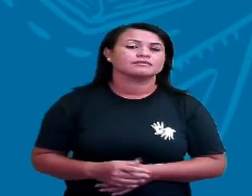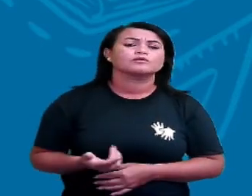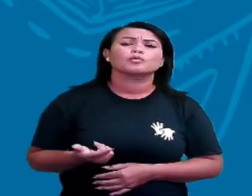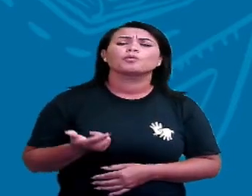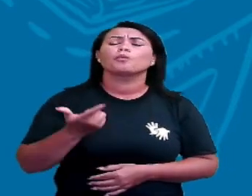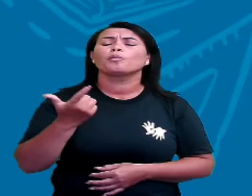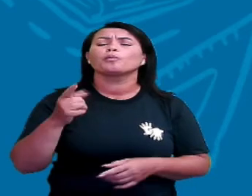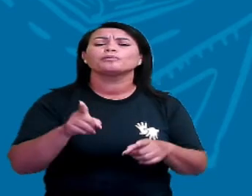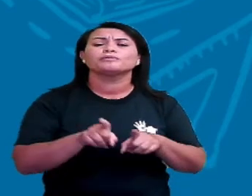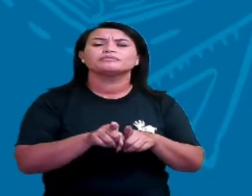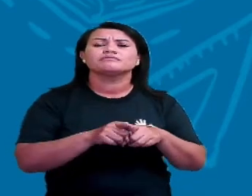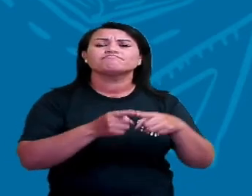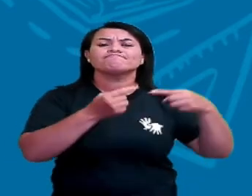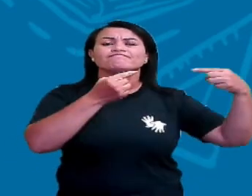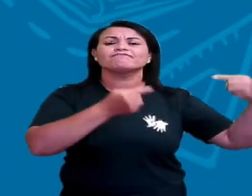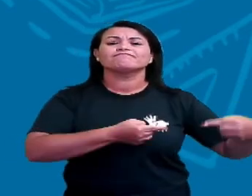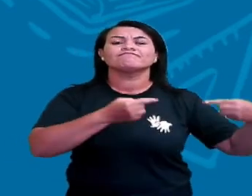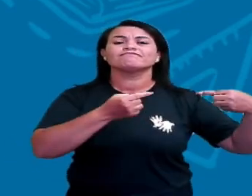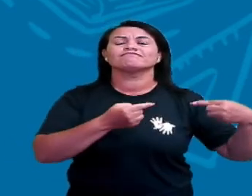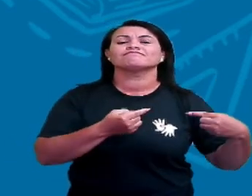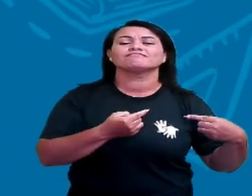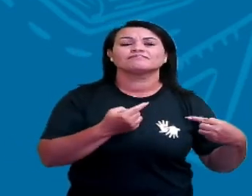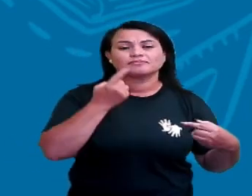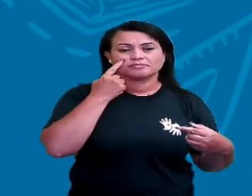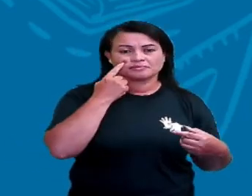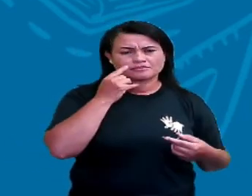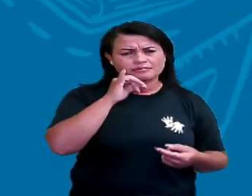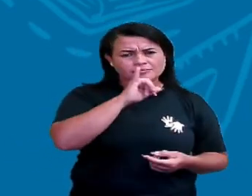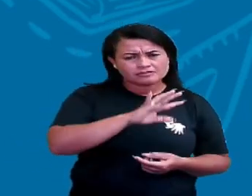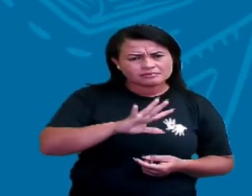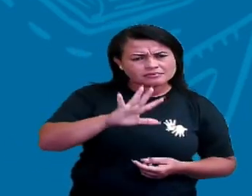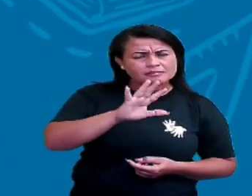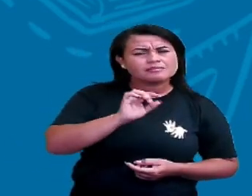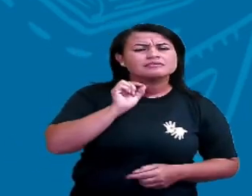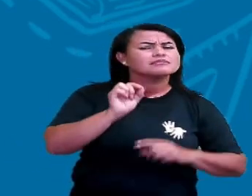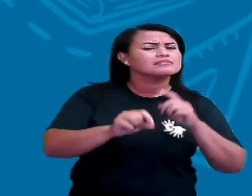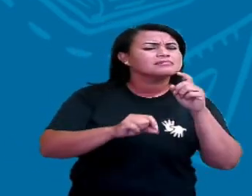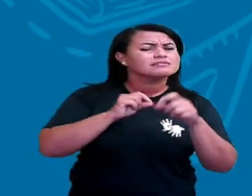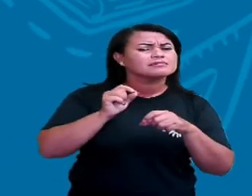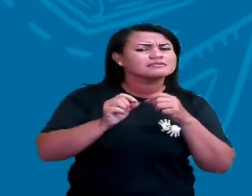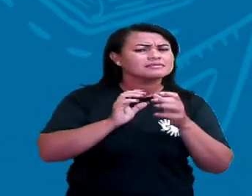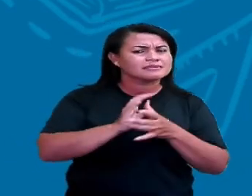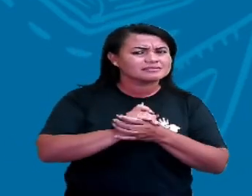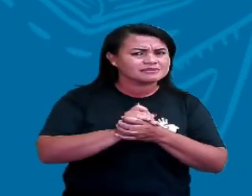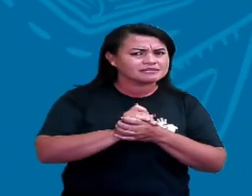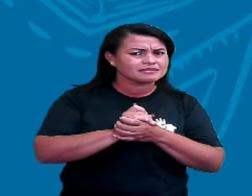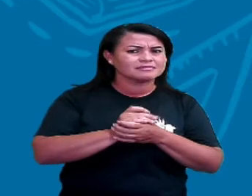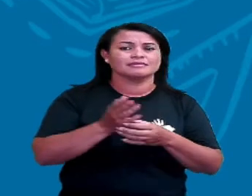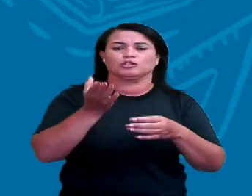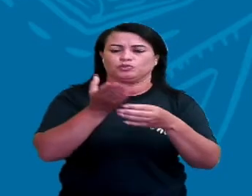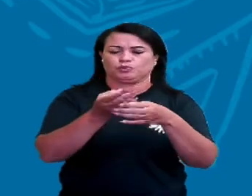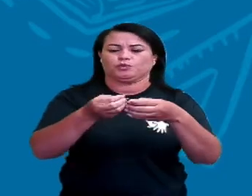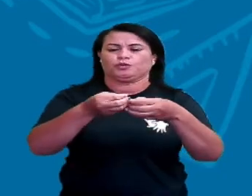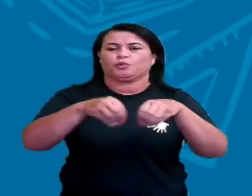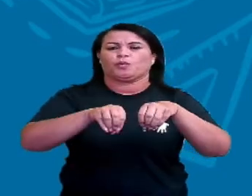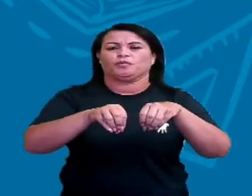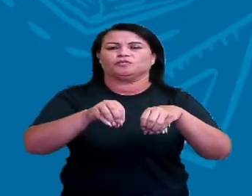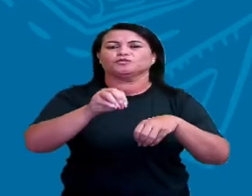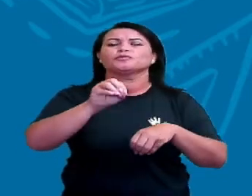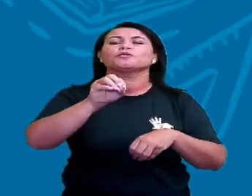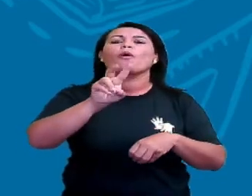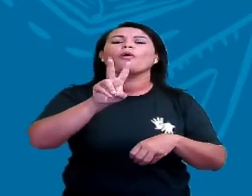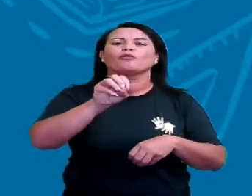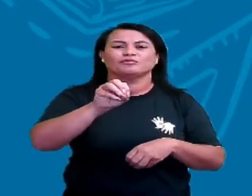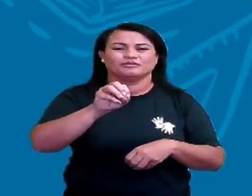Outro desafio para vocês. Essa imagem aqui é uma imagem de quê, crianças? Do ovo, não é?